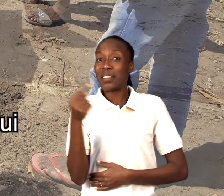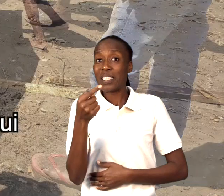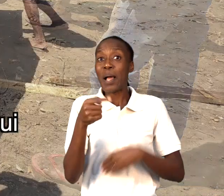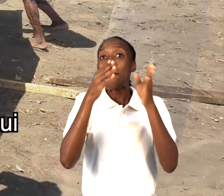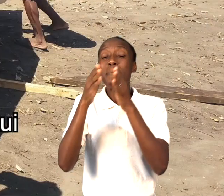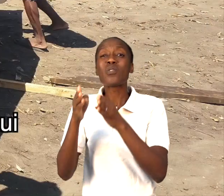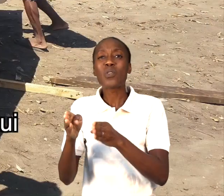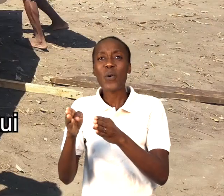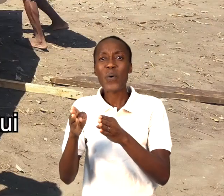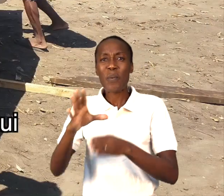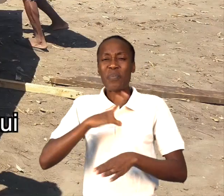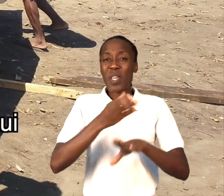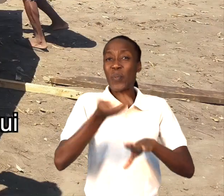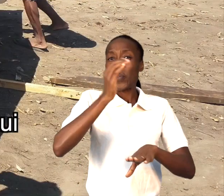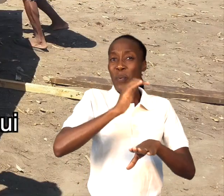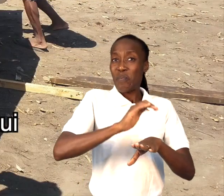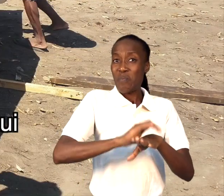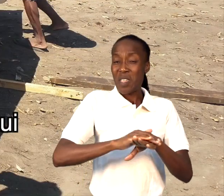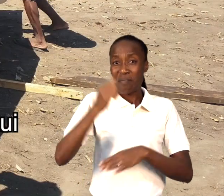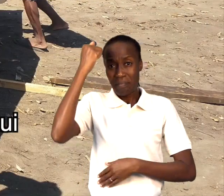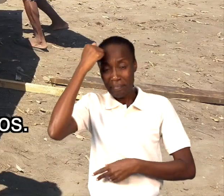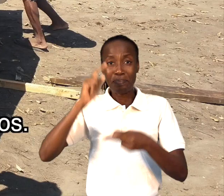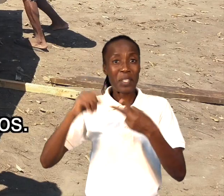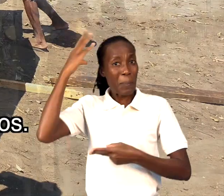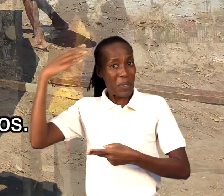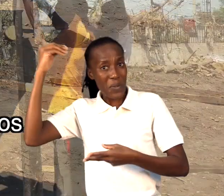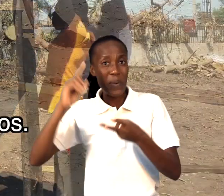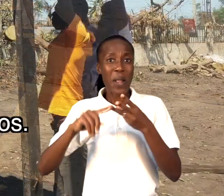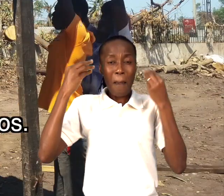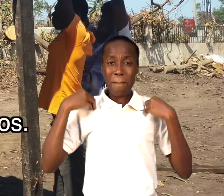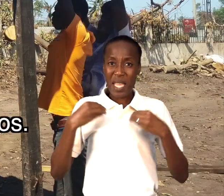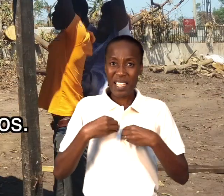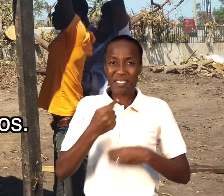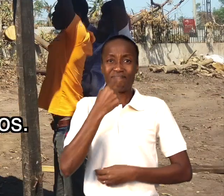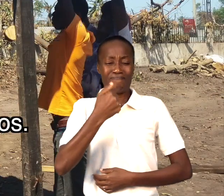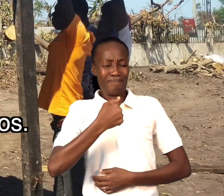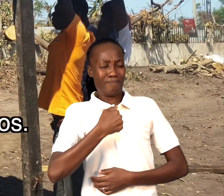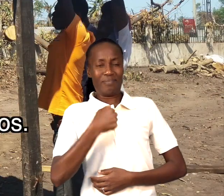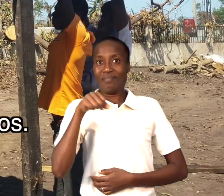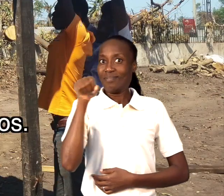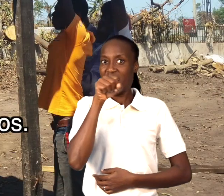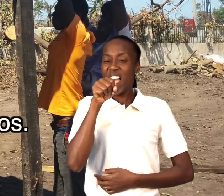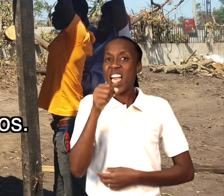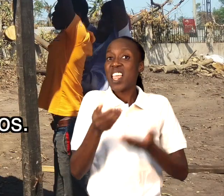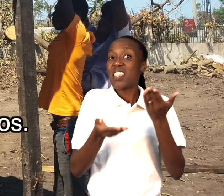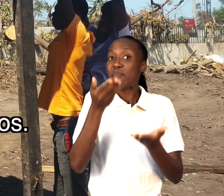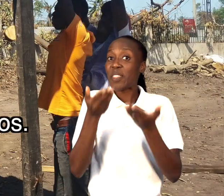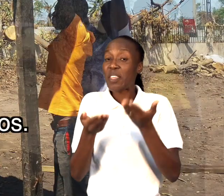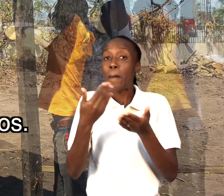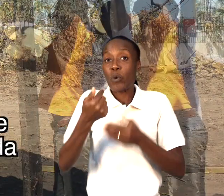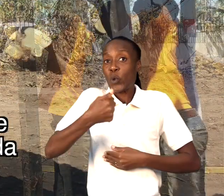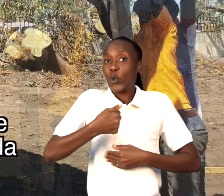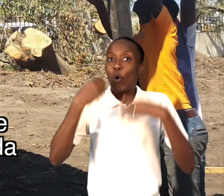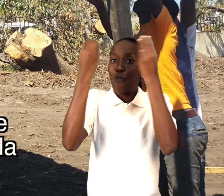obra. Acredito que aqui talvez o que mais precisam são aquelas pessoas com domínio técnico das coisas, psicólogos, médicos. Mas